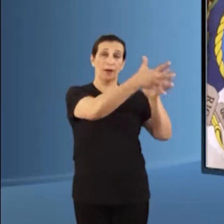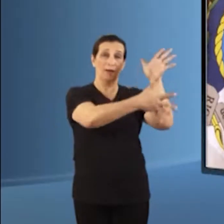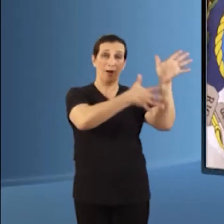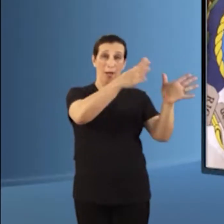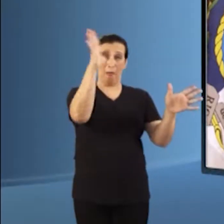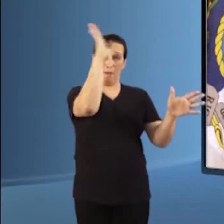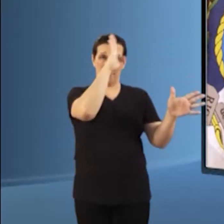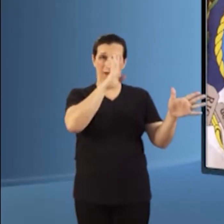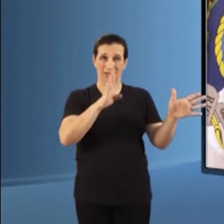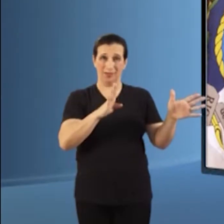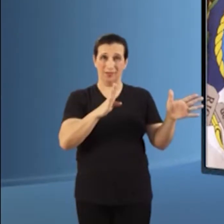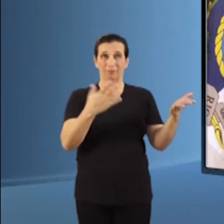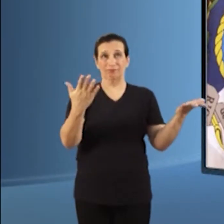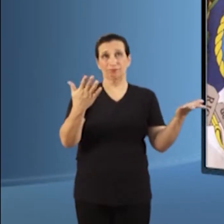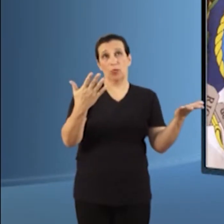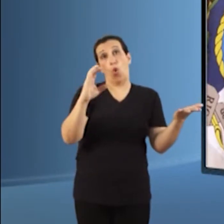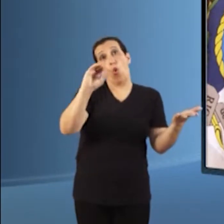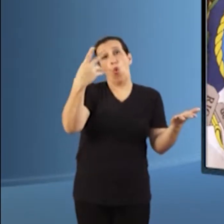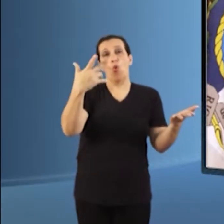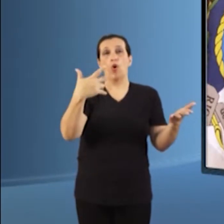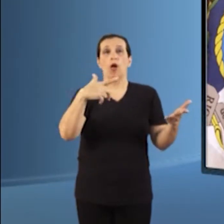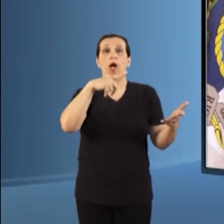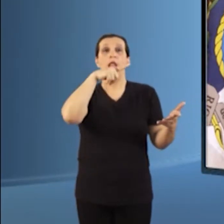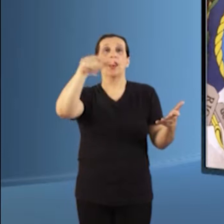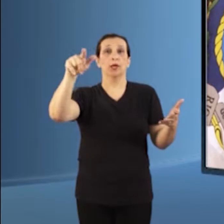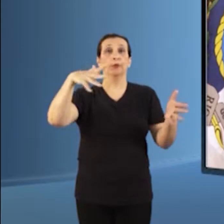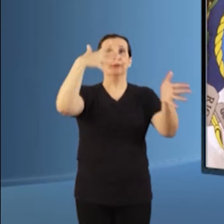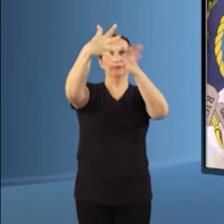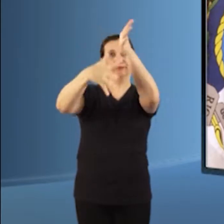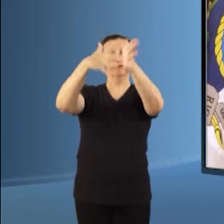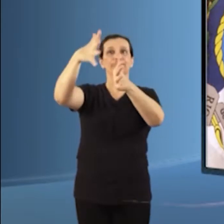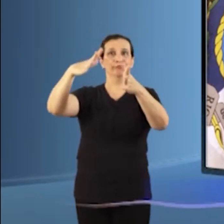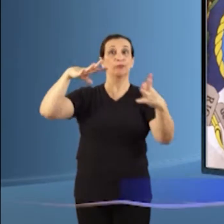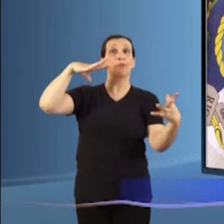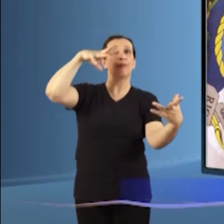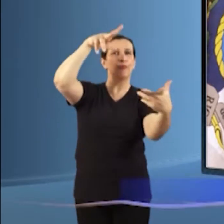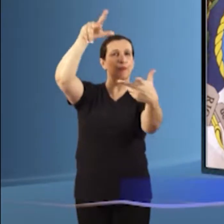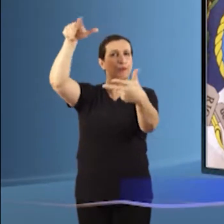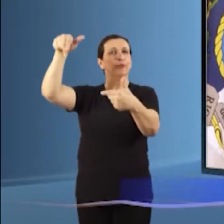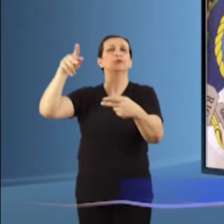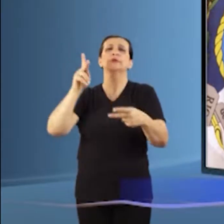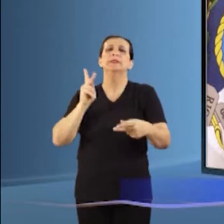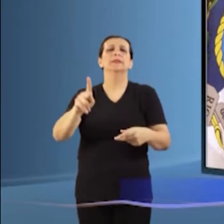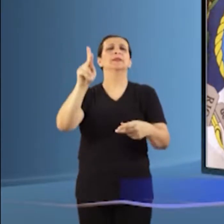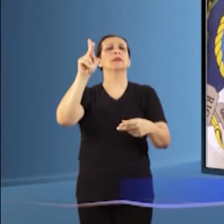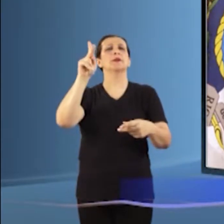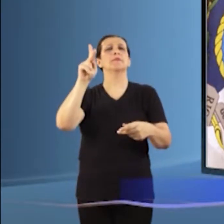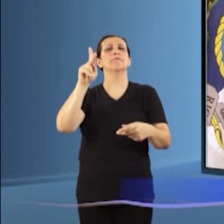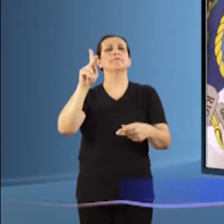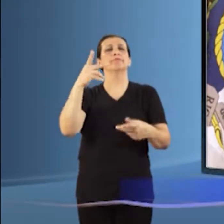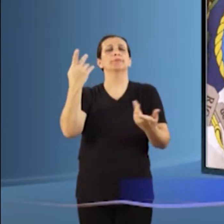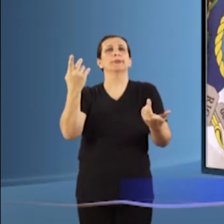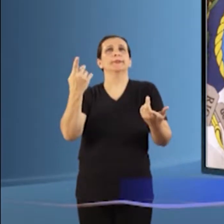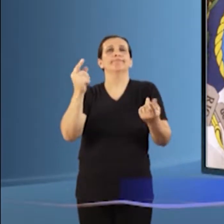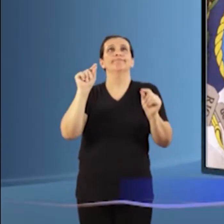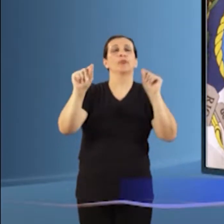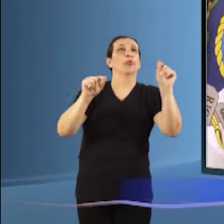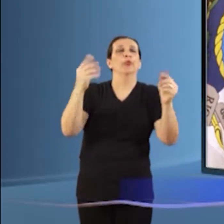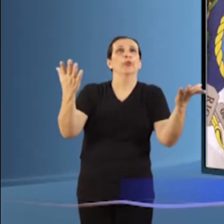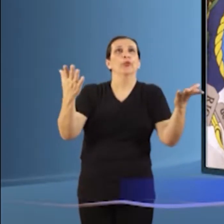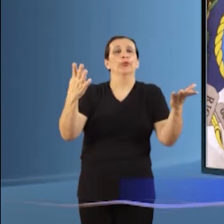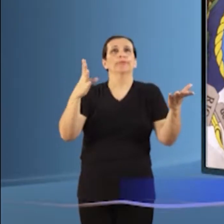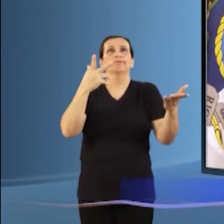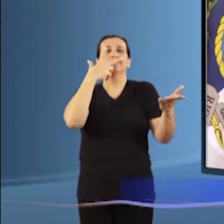A língua brasileira de sinais, né, ou as línguas de sinais no mundo inteiro, sempre foram